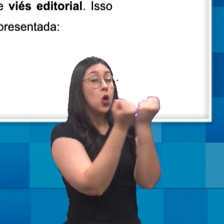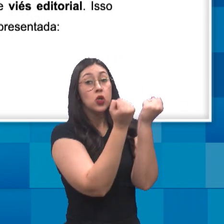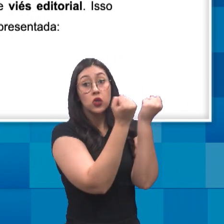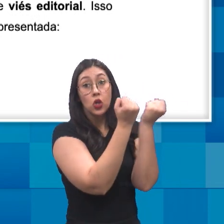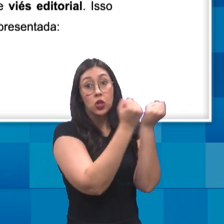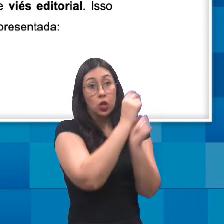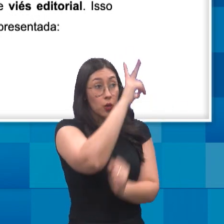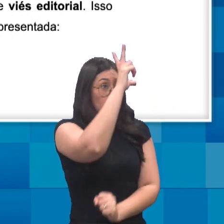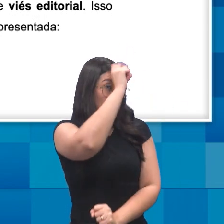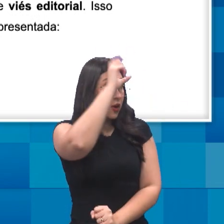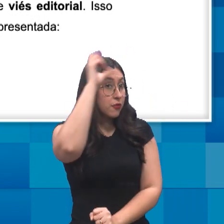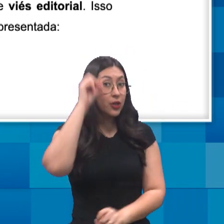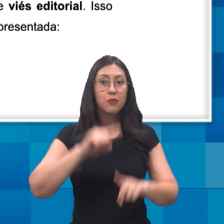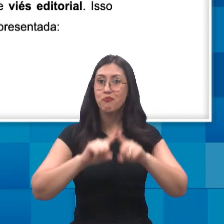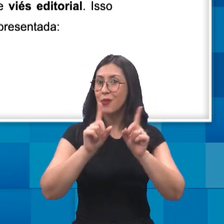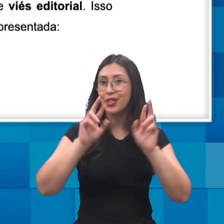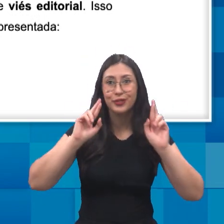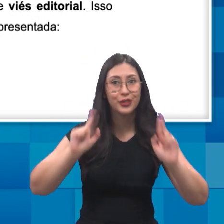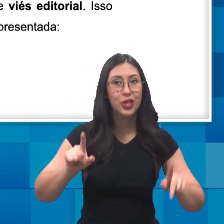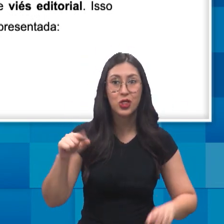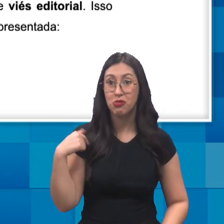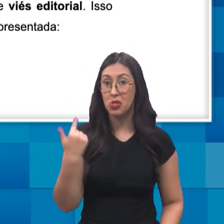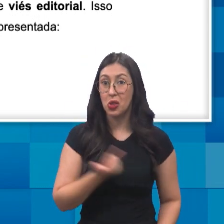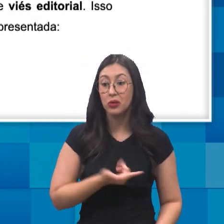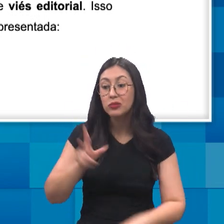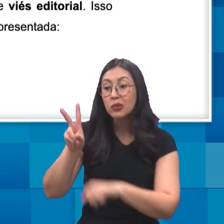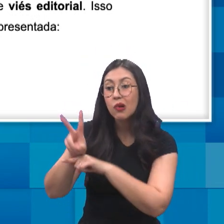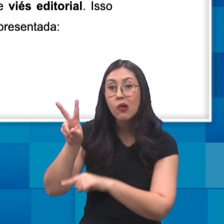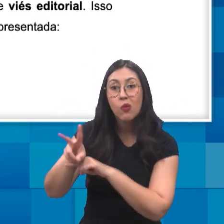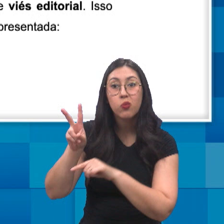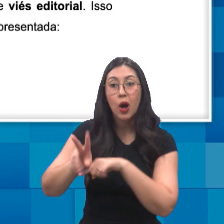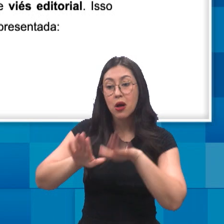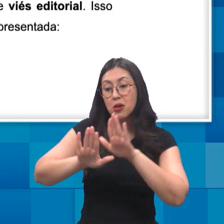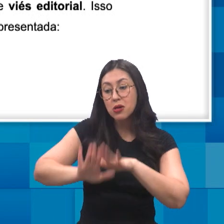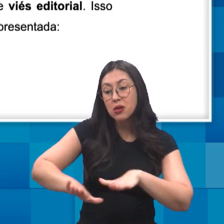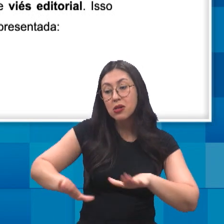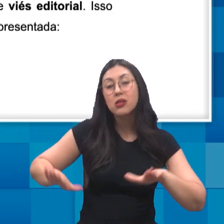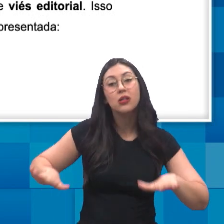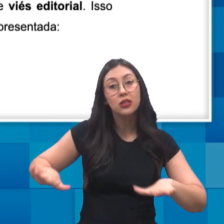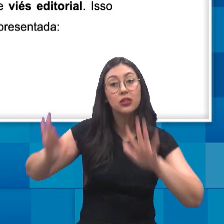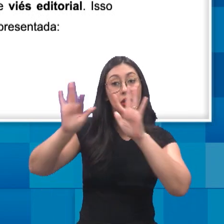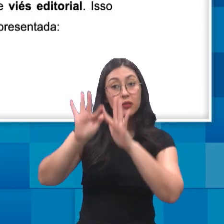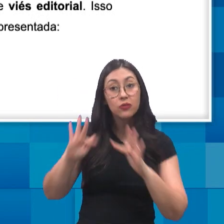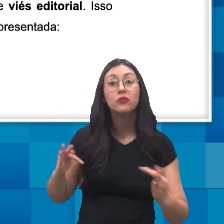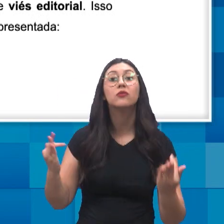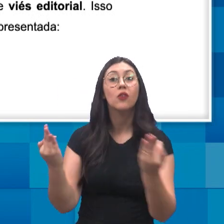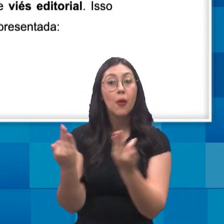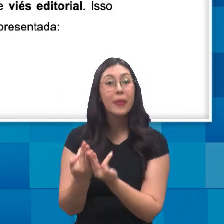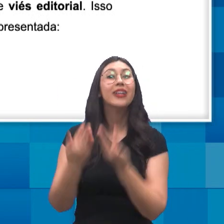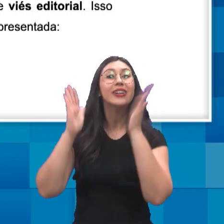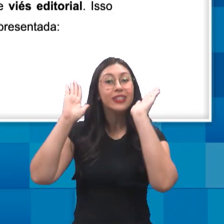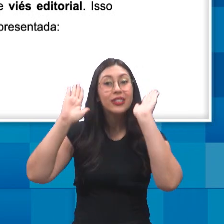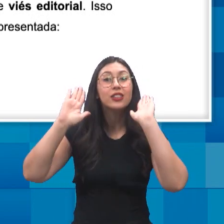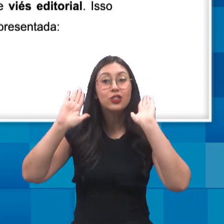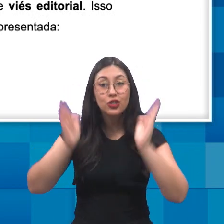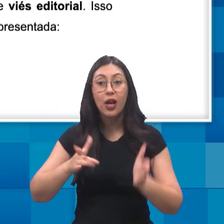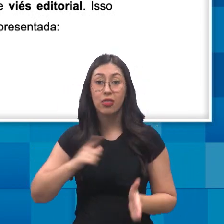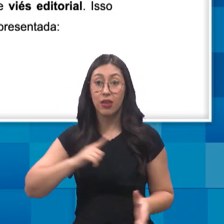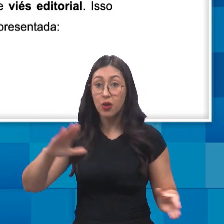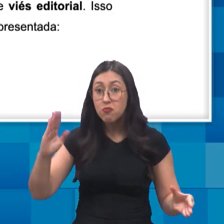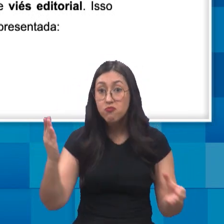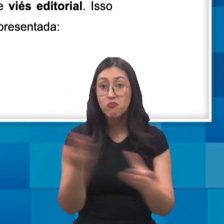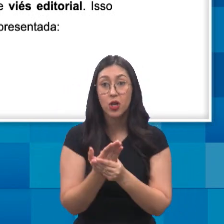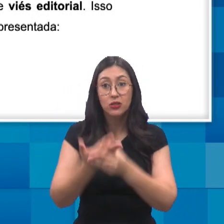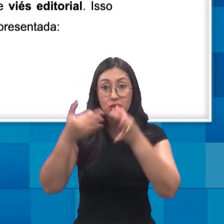realidade é exatamente ao contrário. Estamos ali protegendo as crianças, protegendo a família, que já estão com o devido processo legal